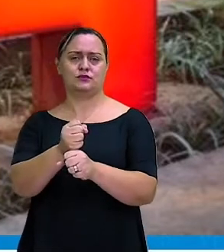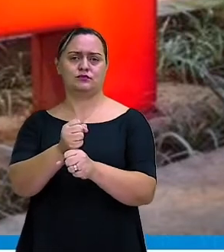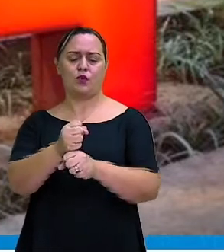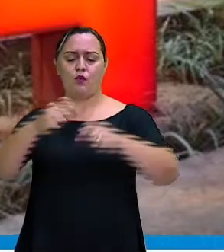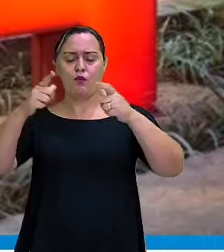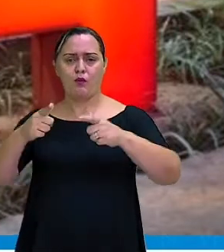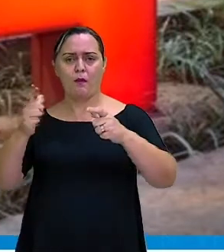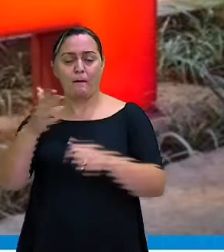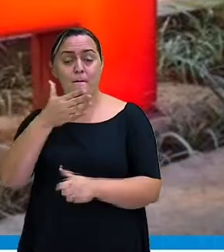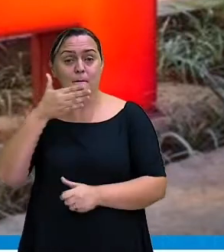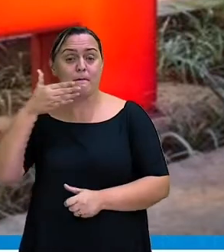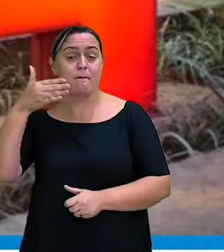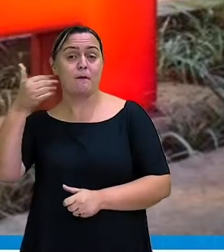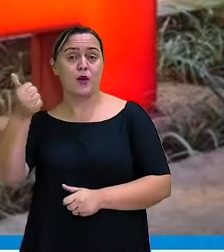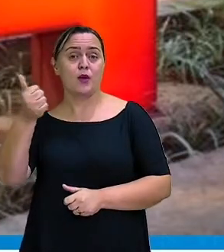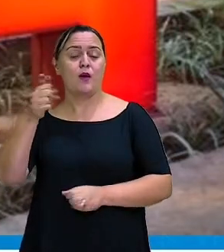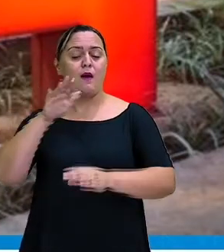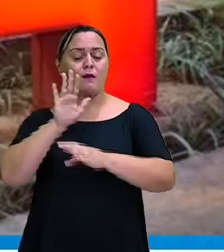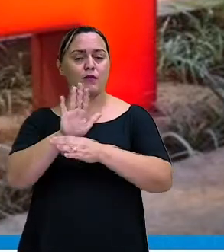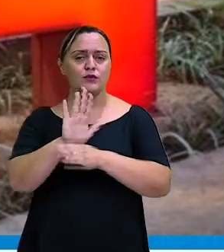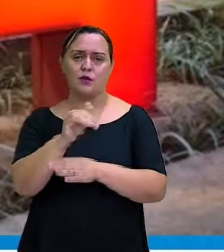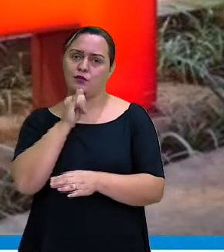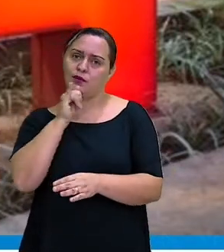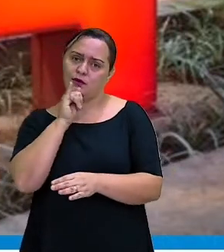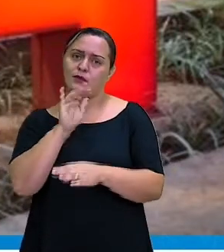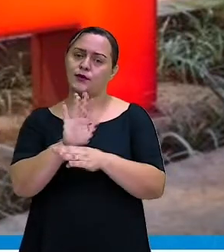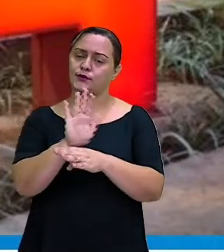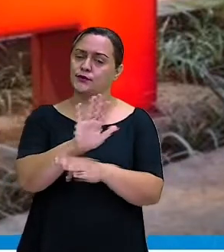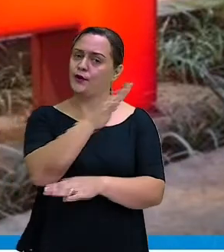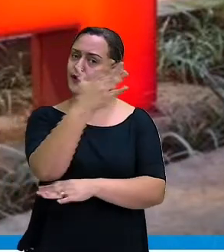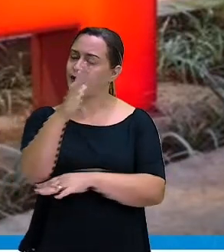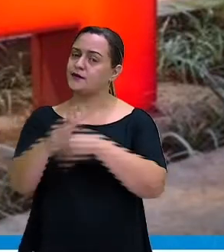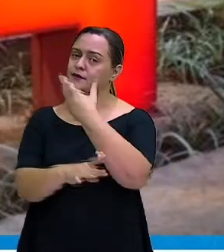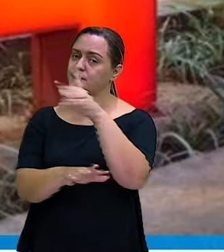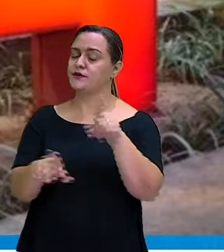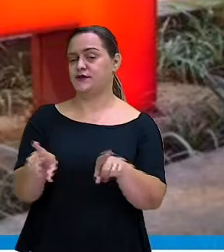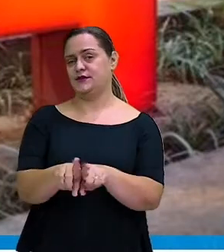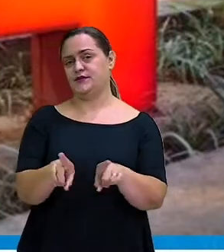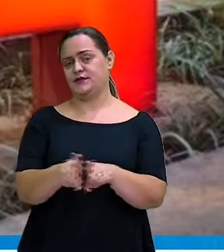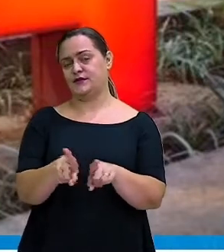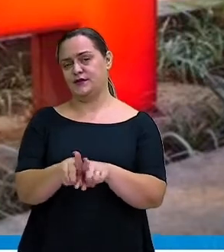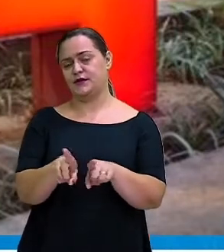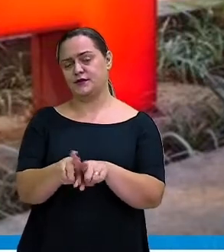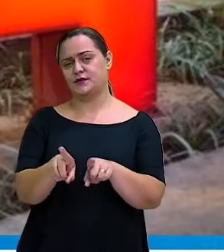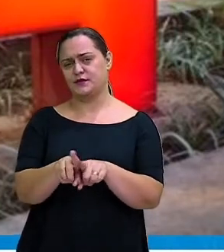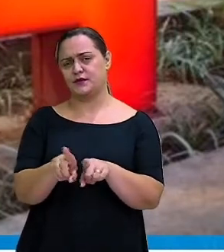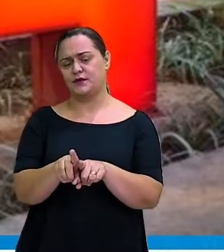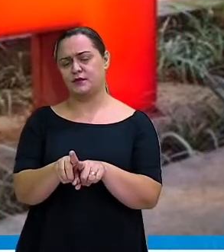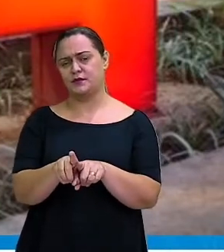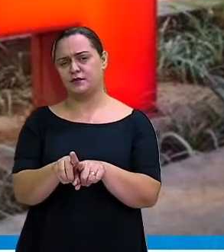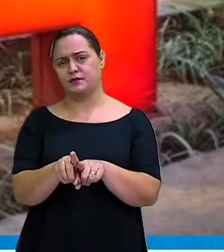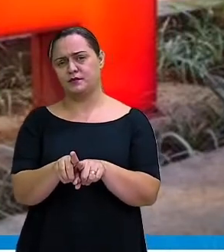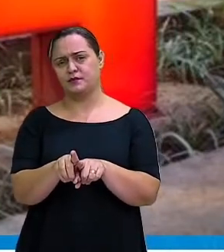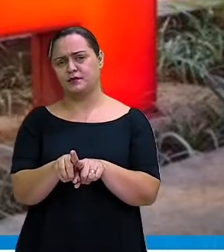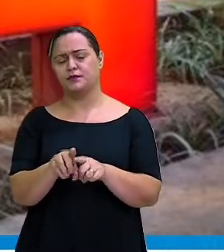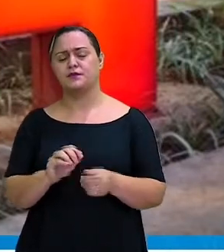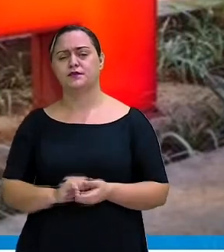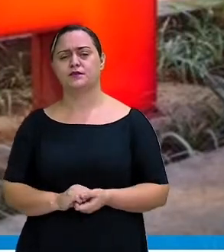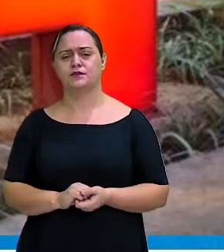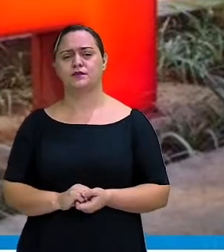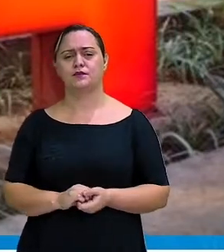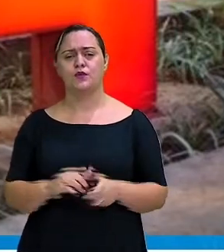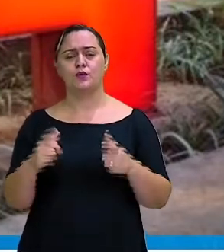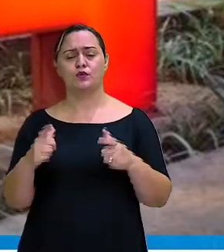inovador, autossustentável. Eles vão construindo melhor um lugar limpo, rico de cultura